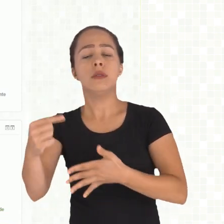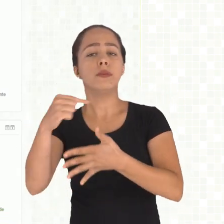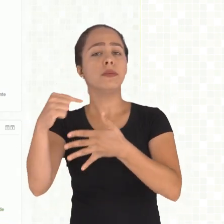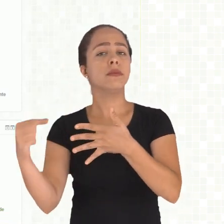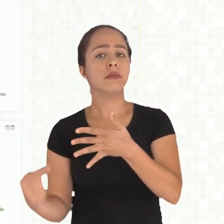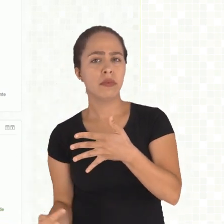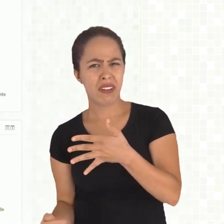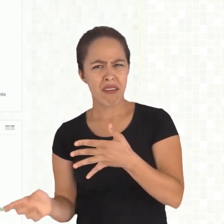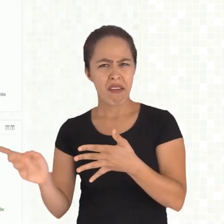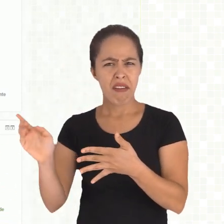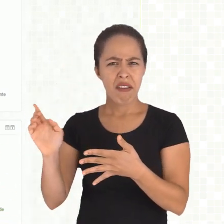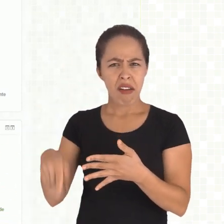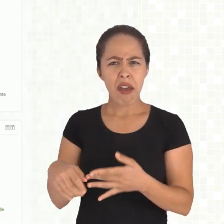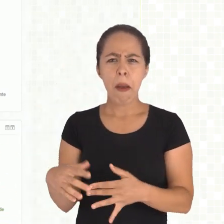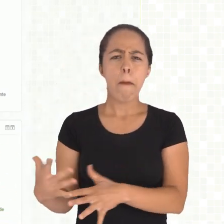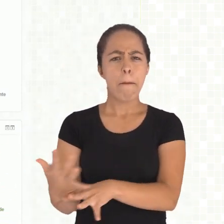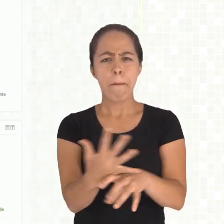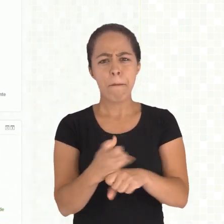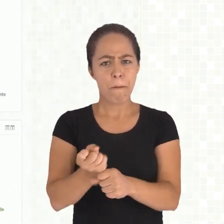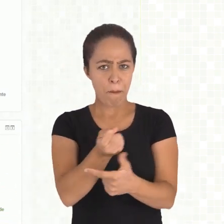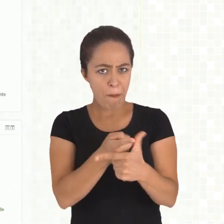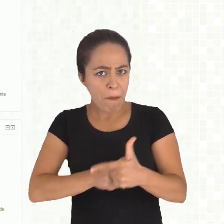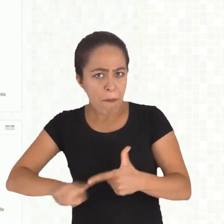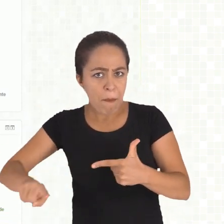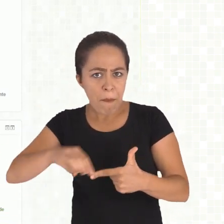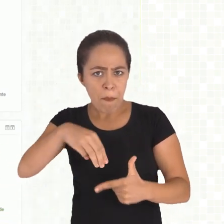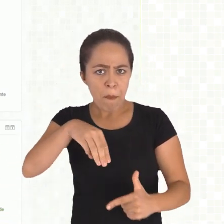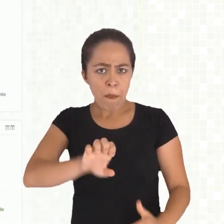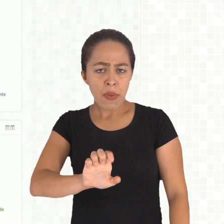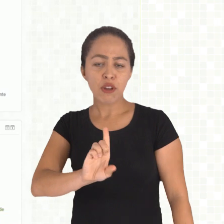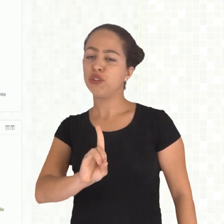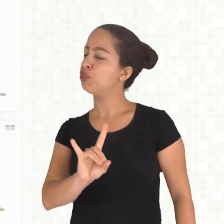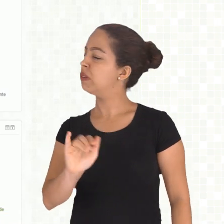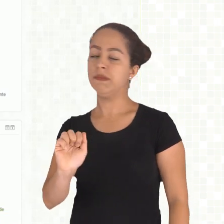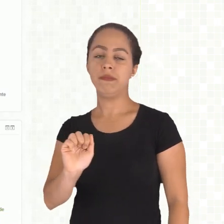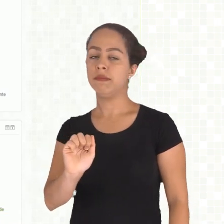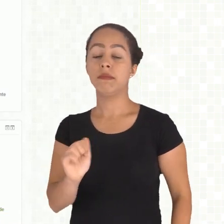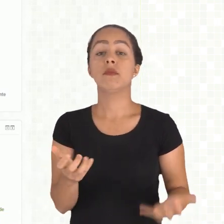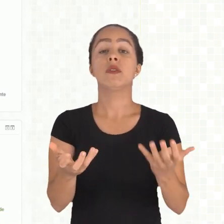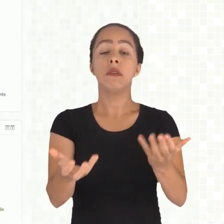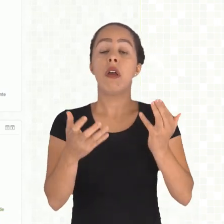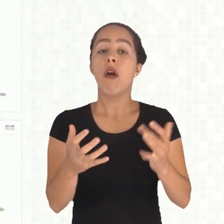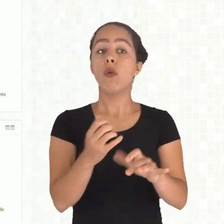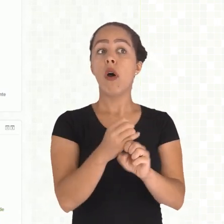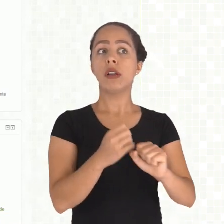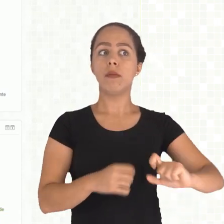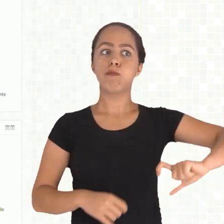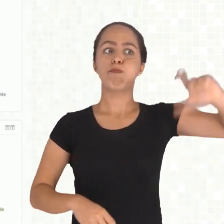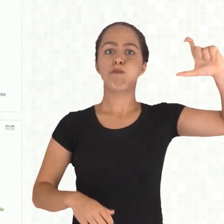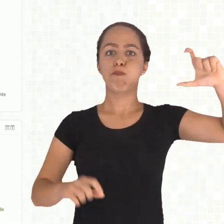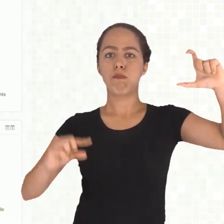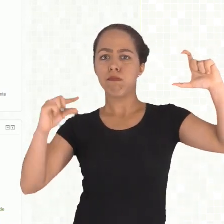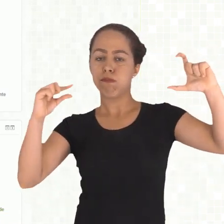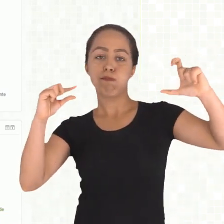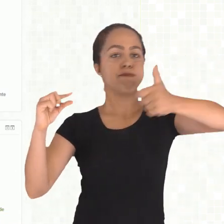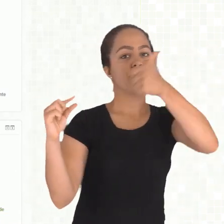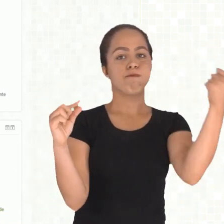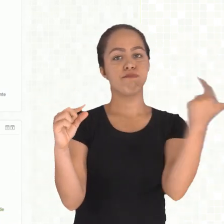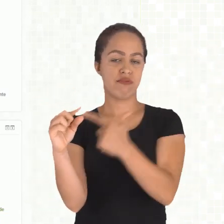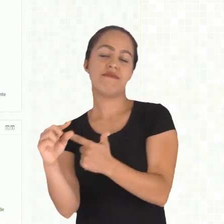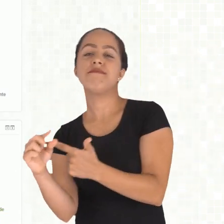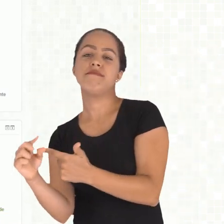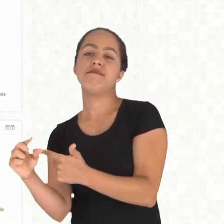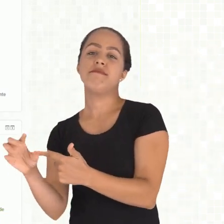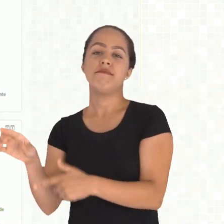categoria não é a média ponderada das notas, a gente quer a maior nota, tá? Se você quiser, por exemplo, a soma das notas, é